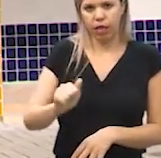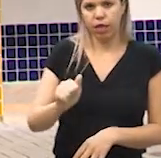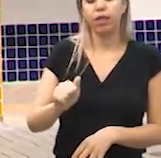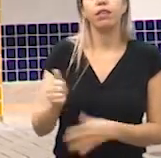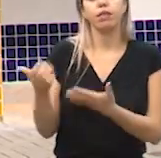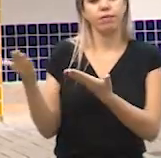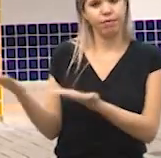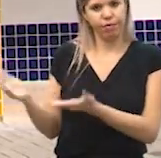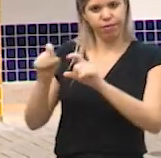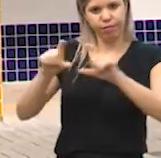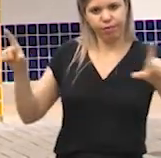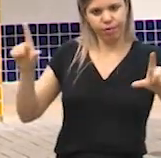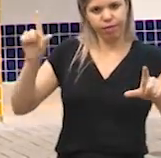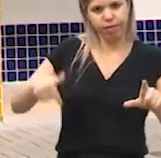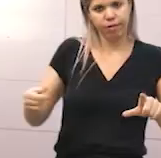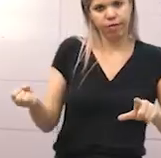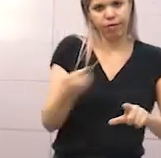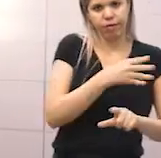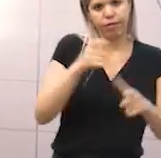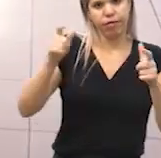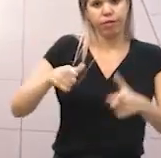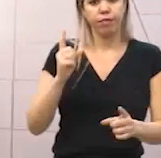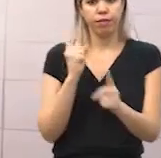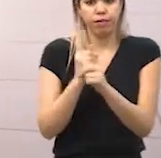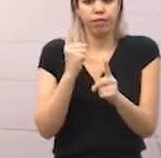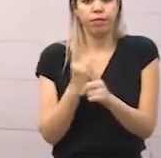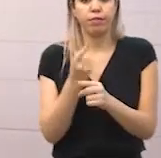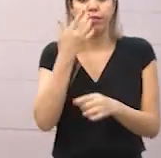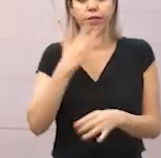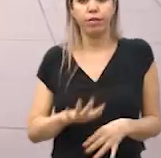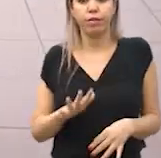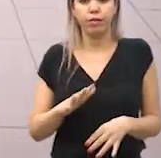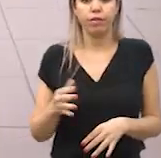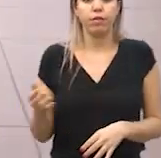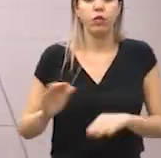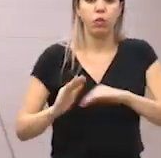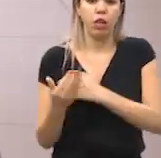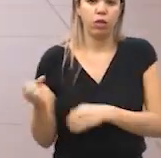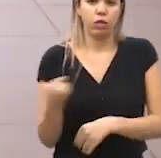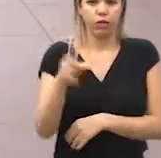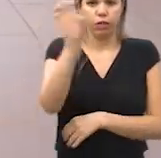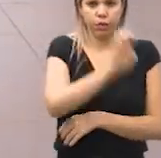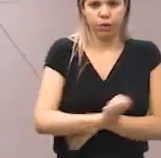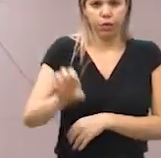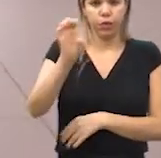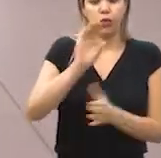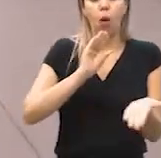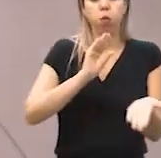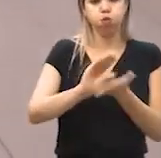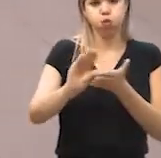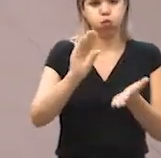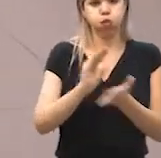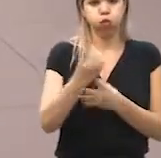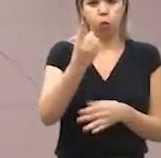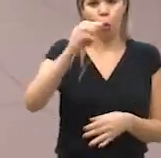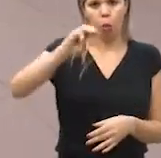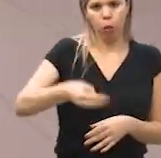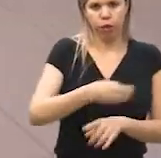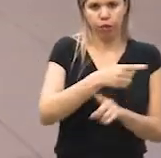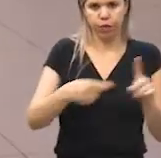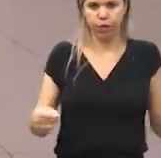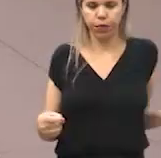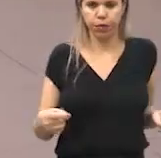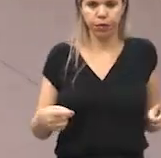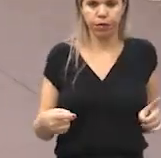Lourdes Vieira da Silva é o novo ponto de encontro das crianças do Nova Europa. Com um investimento de R$1,5